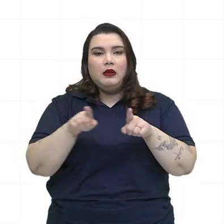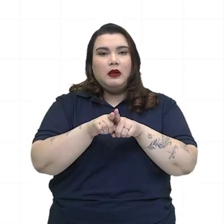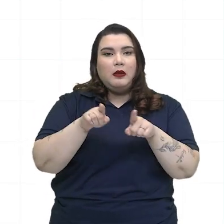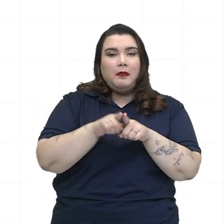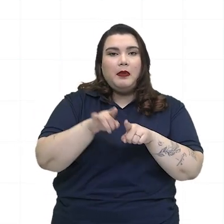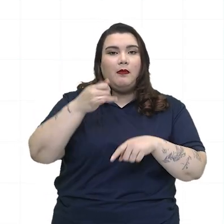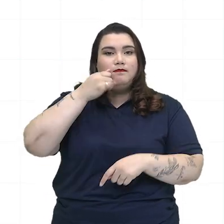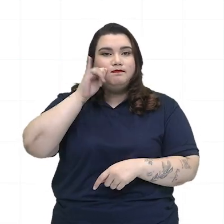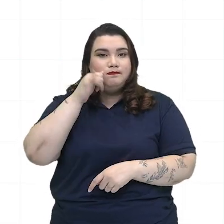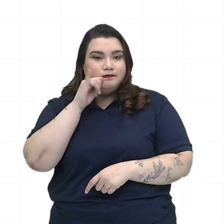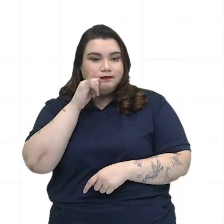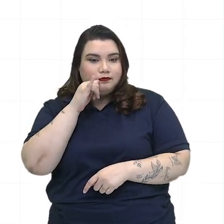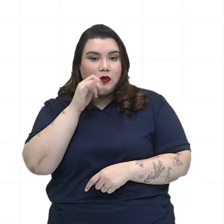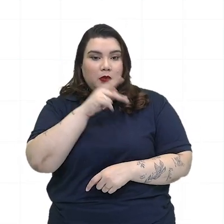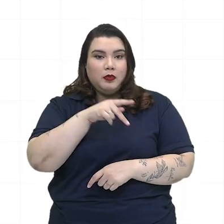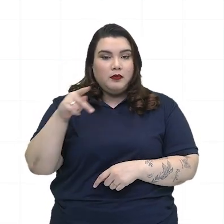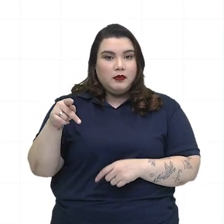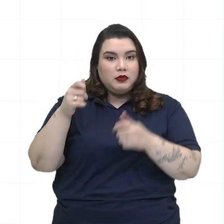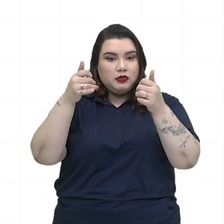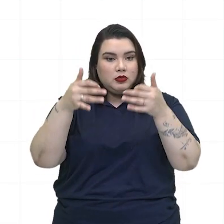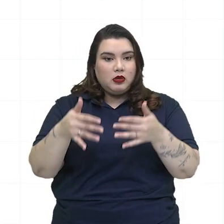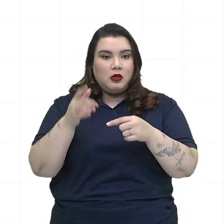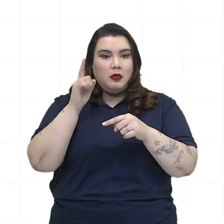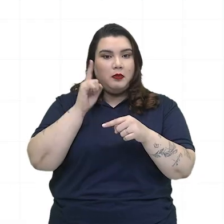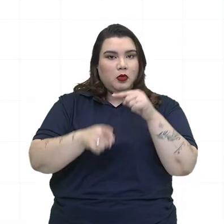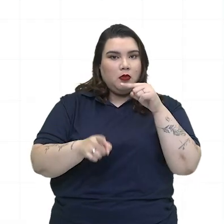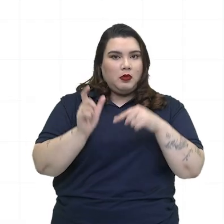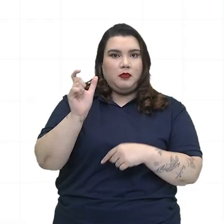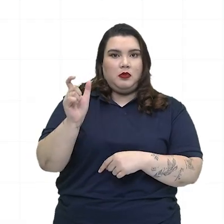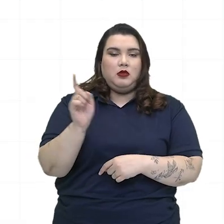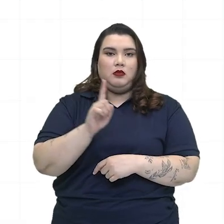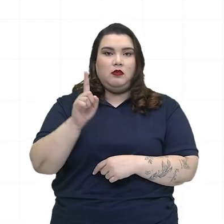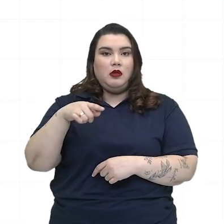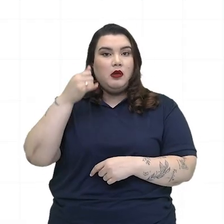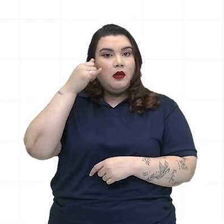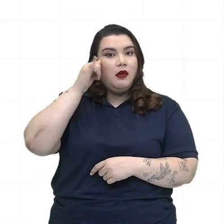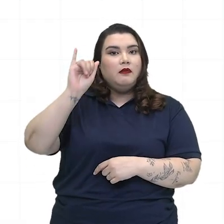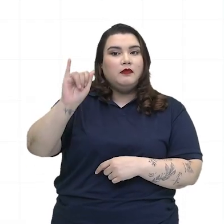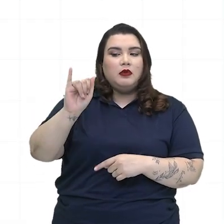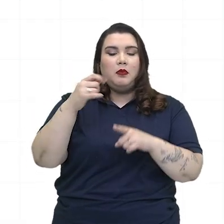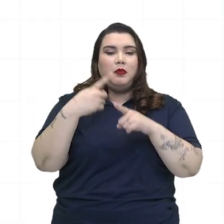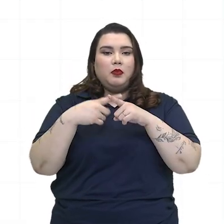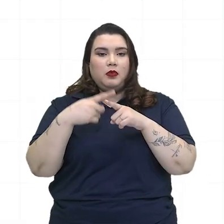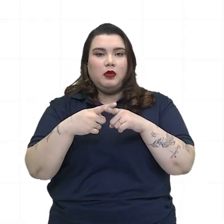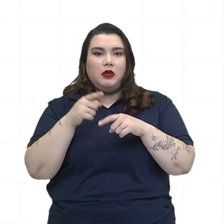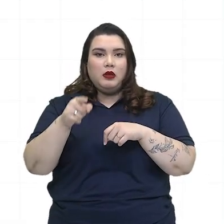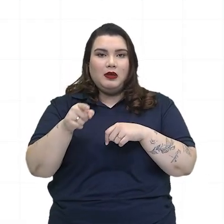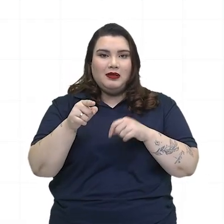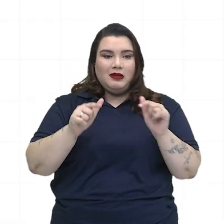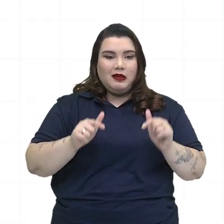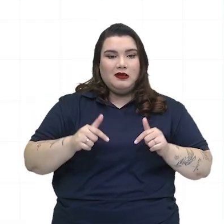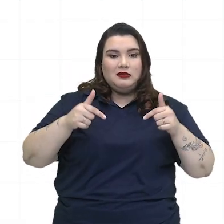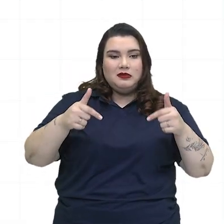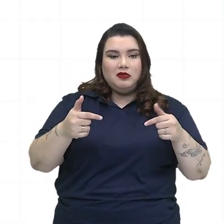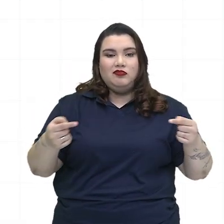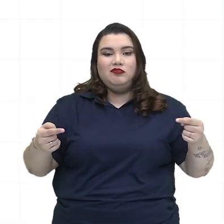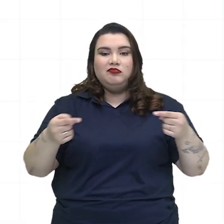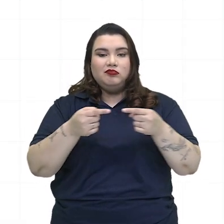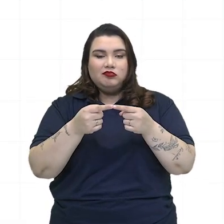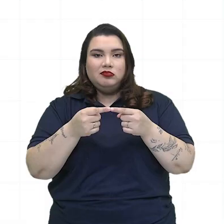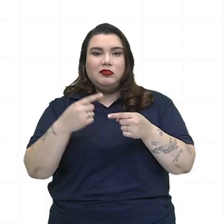álcool. A professora está falando proibir a palavra, não, é evitar, porque essas práticas elas vão